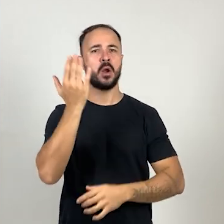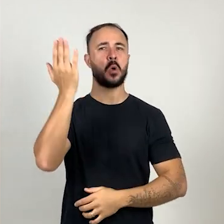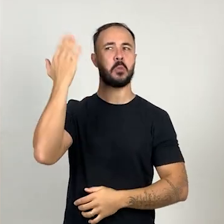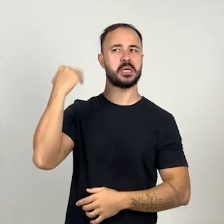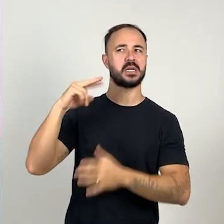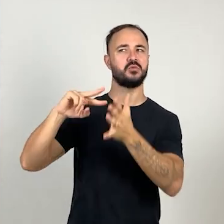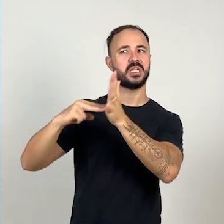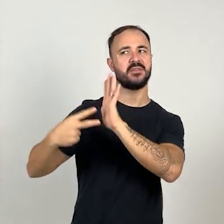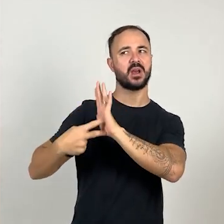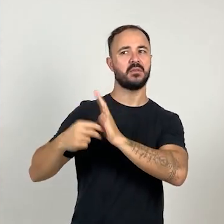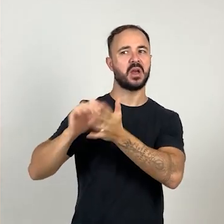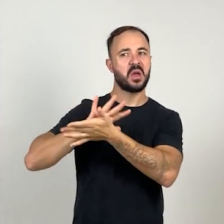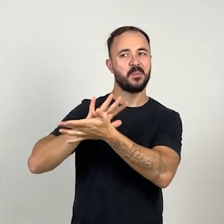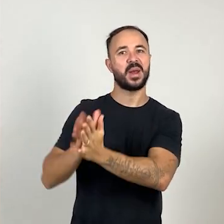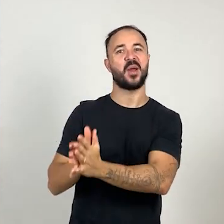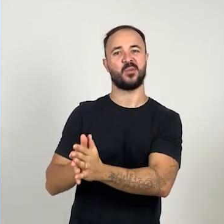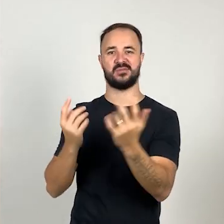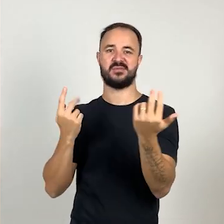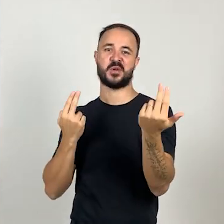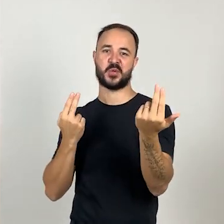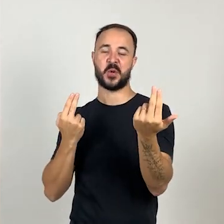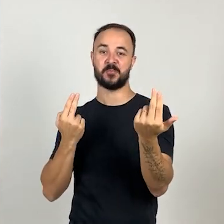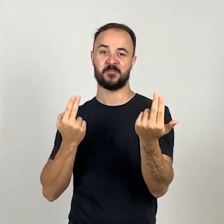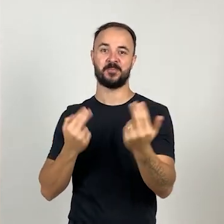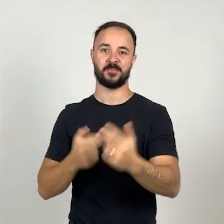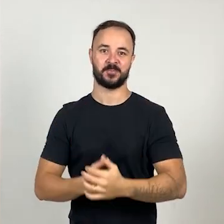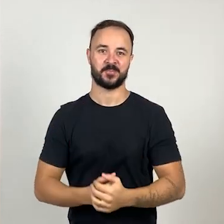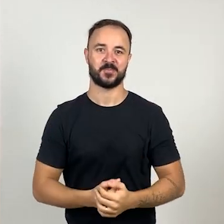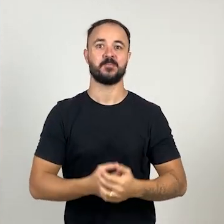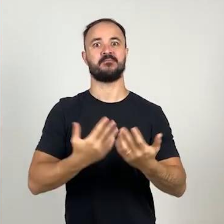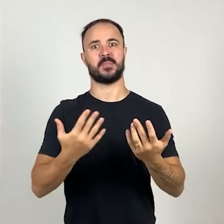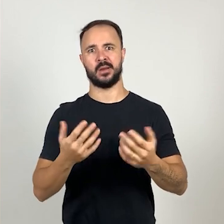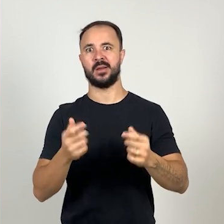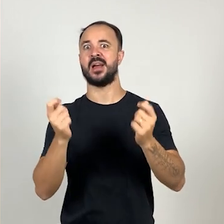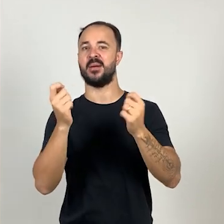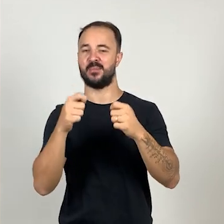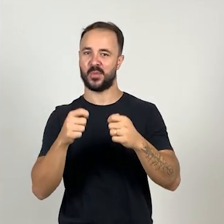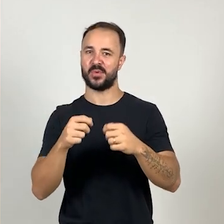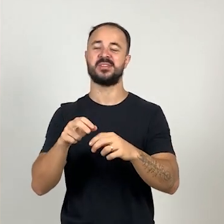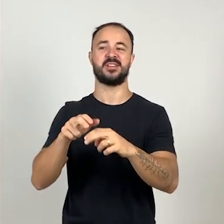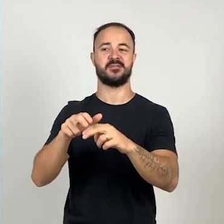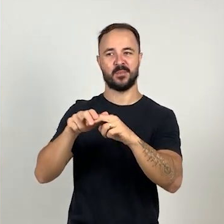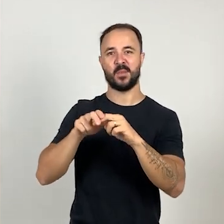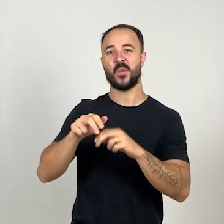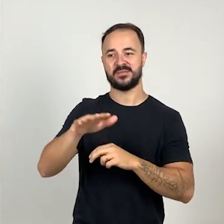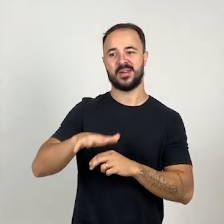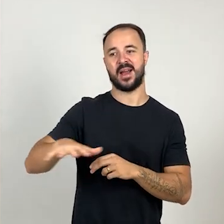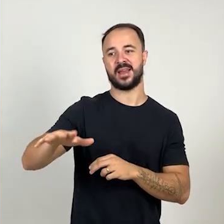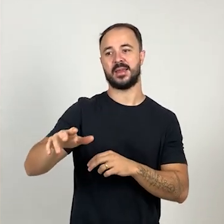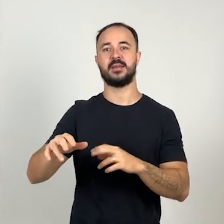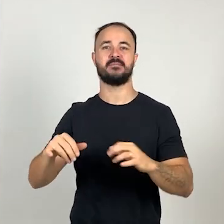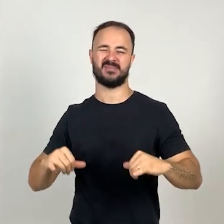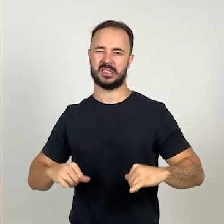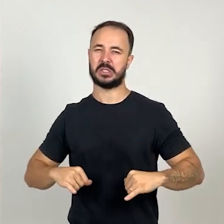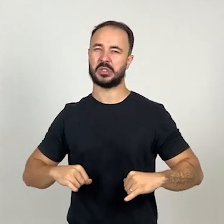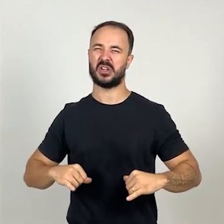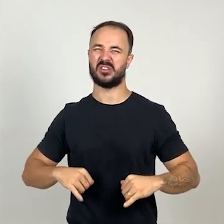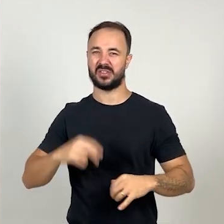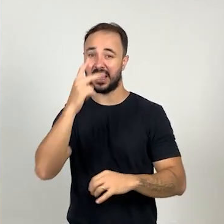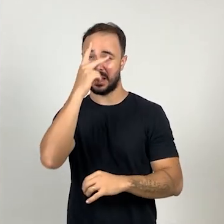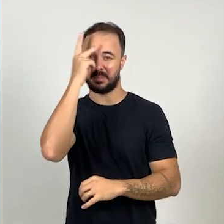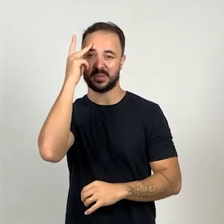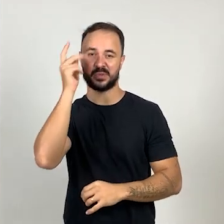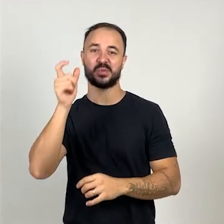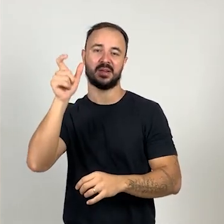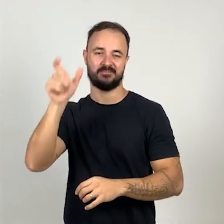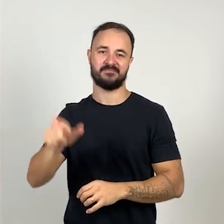discriminação e desigualdade que elas carregam, além do impacto negativo que elas podem causar. Então, vamos conhecê-las. A